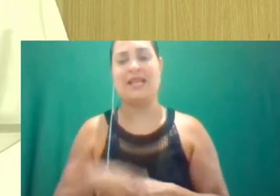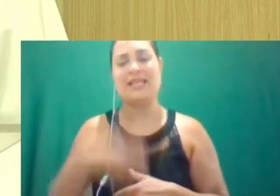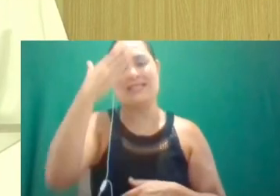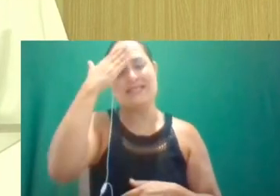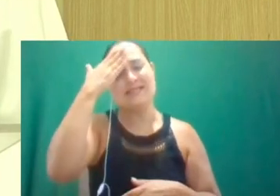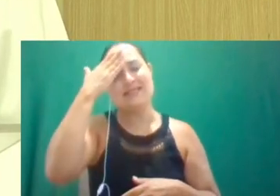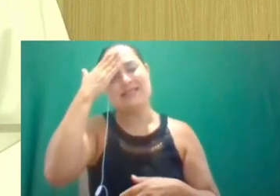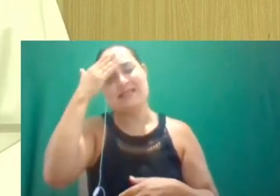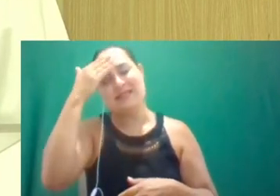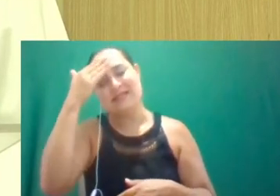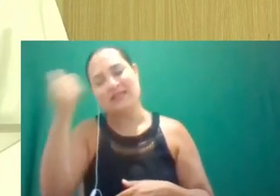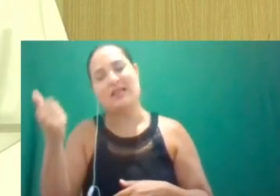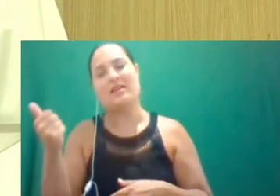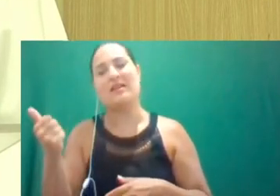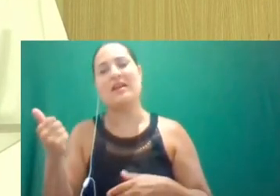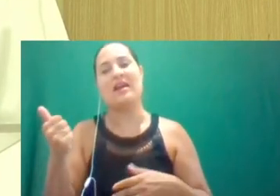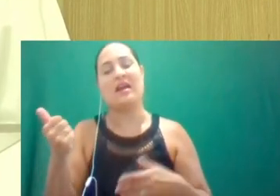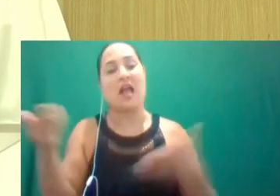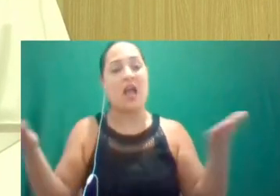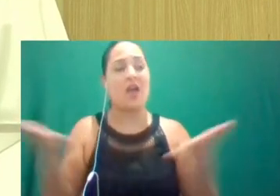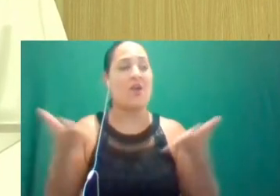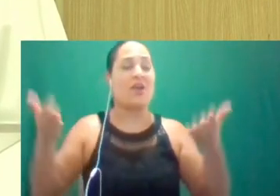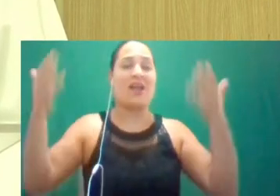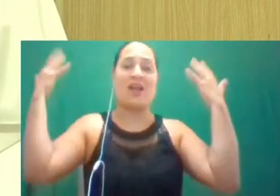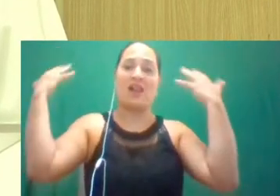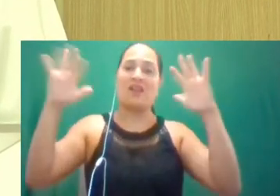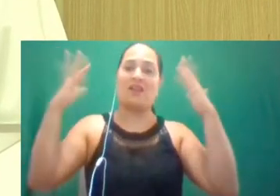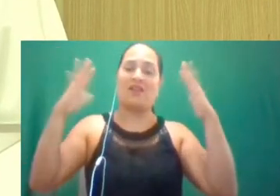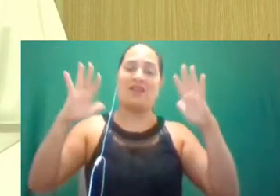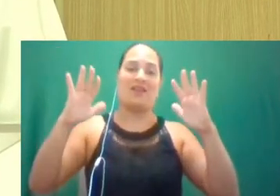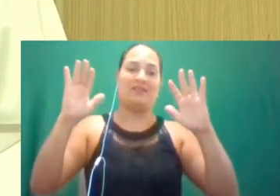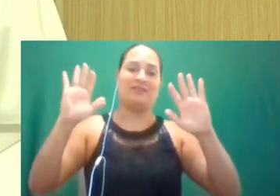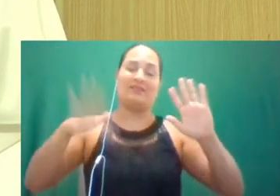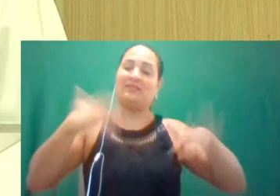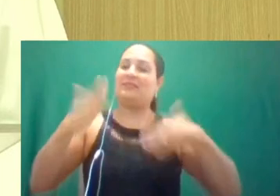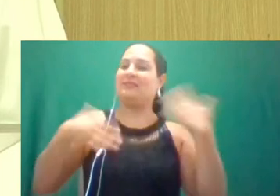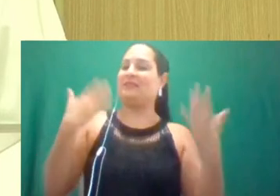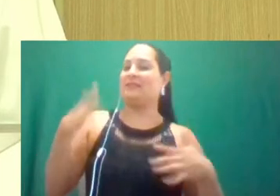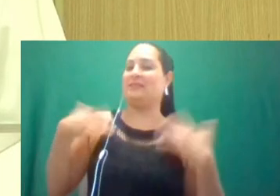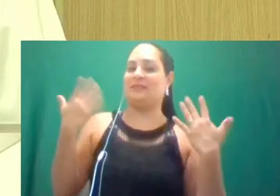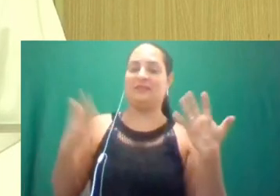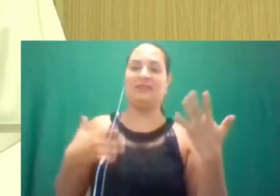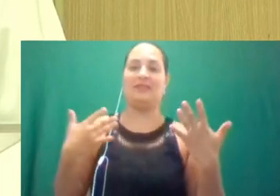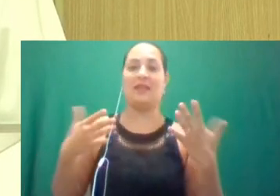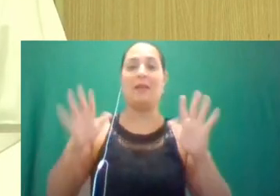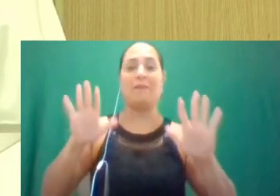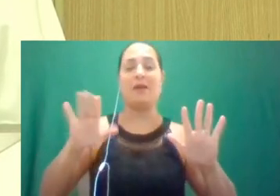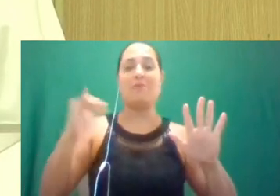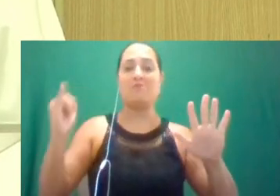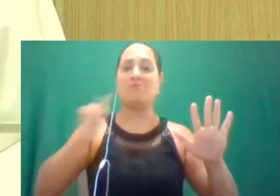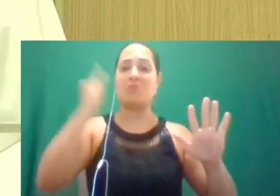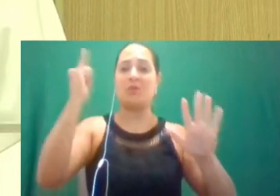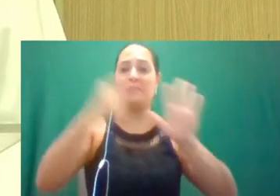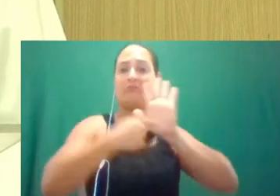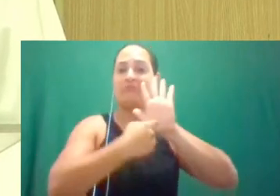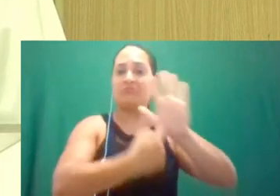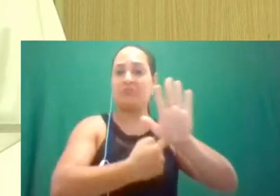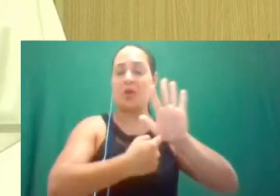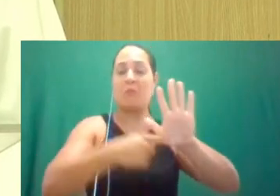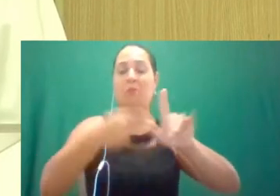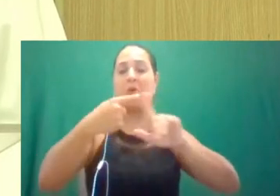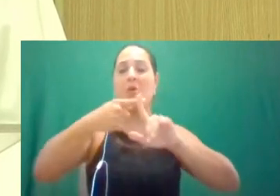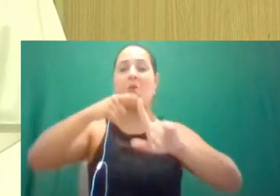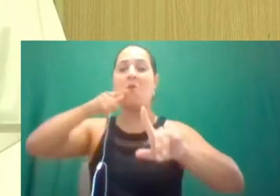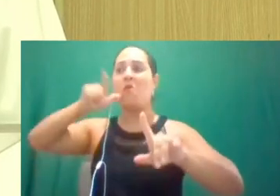e alunos. Então, é esse orgulho. E aí, em nome de vocês, tenham certeza que a gente vai continuar